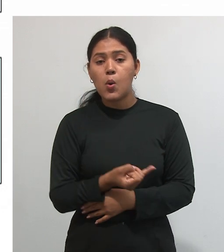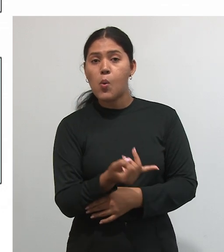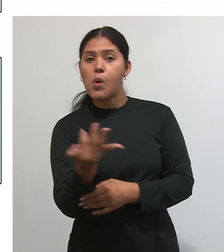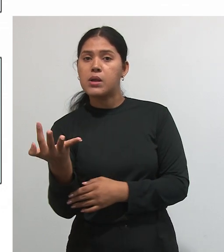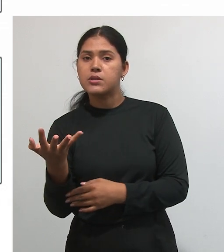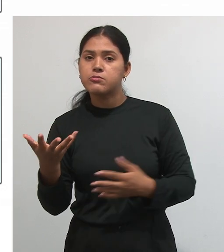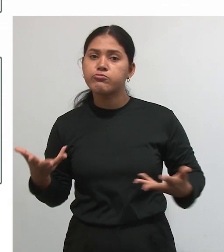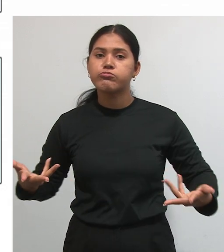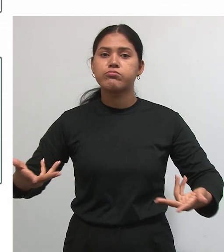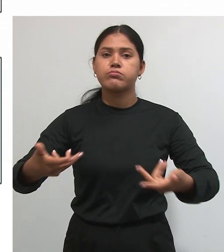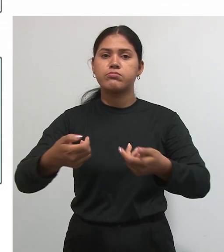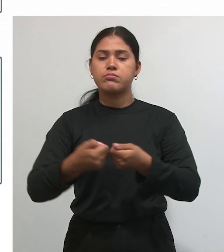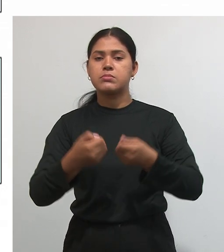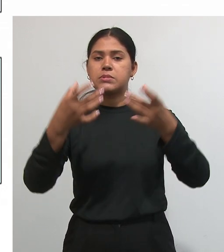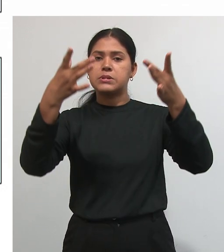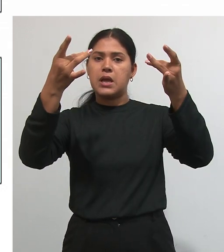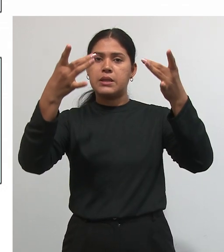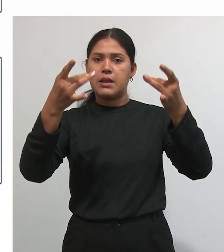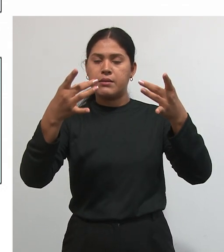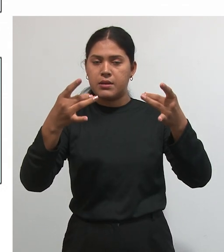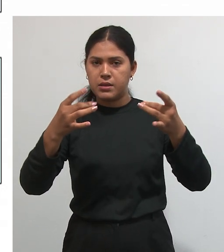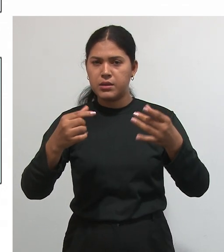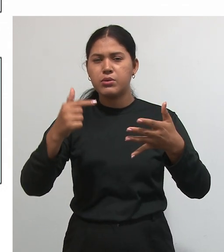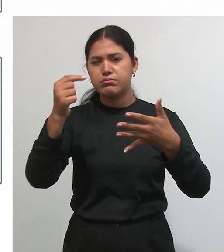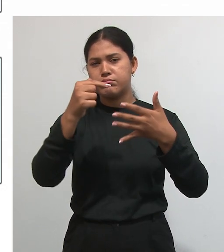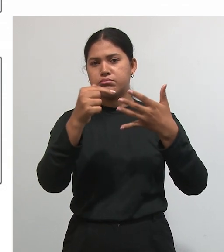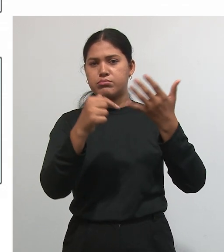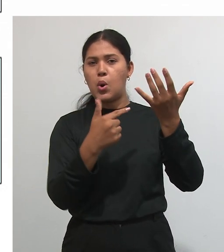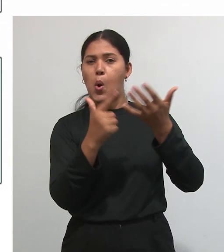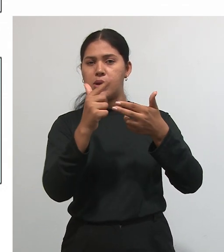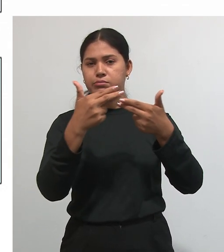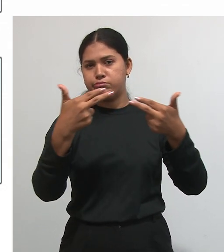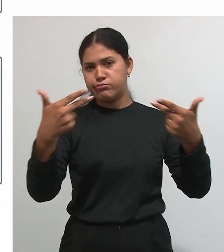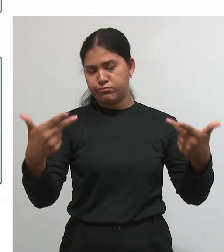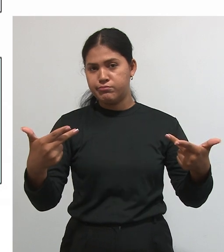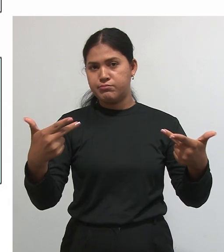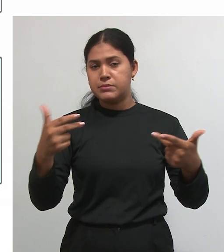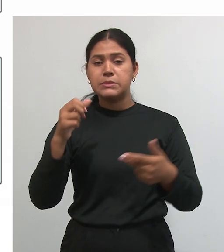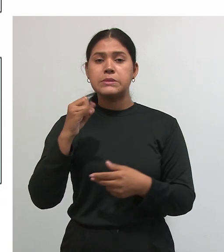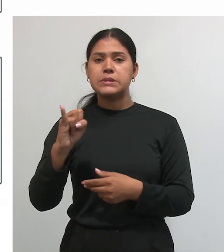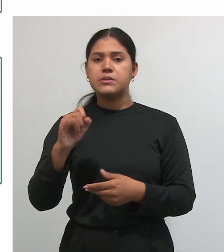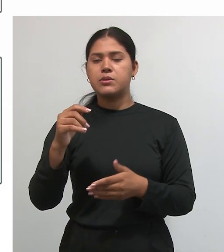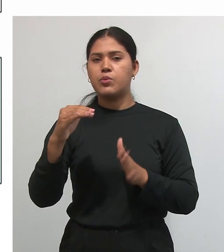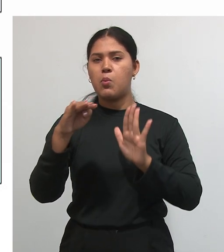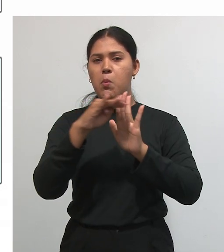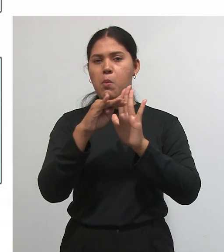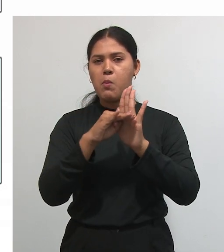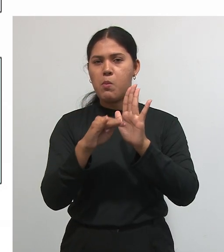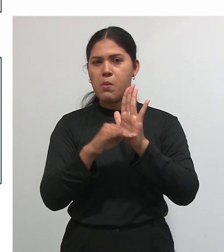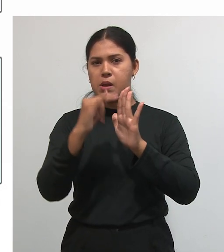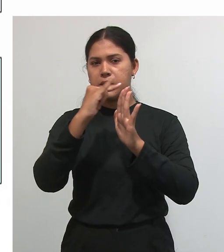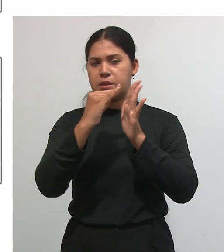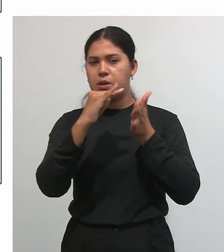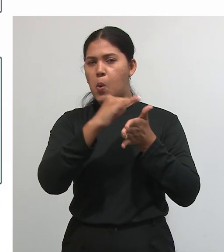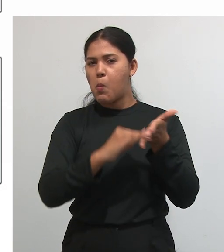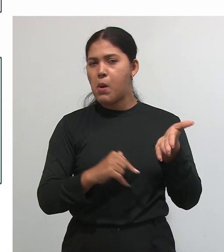Quantidade, qualidade, especificações, entre outros aspectos. Então, se eu disse lá que eu